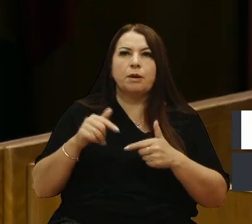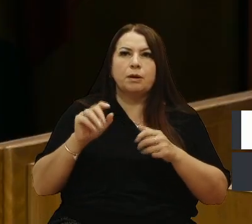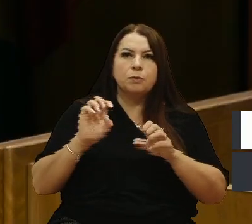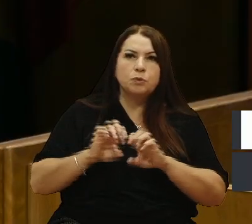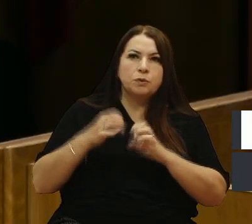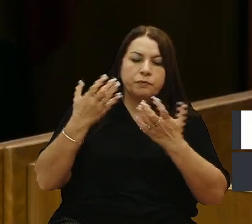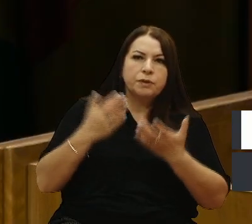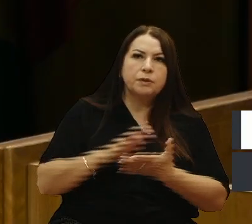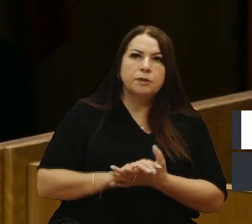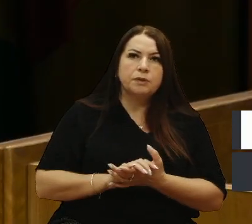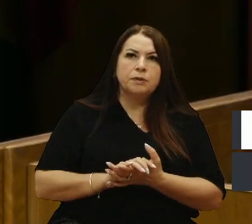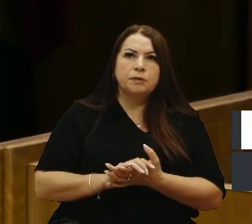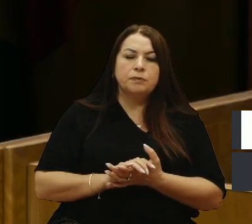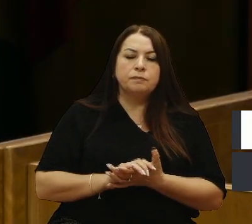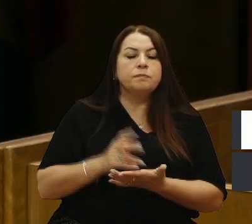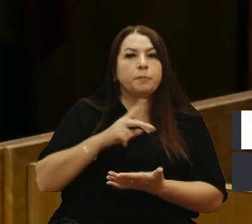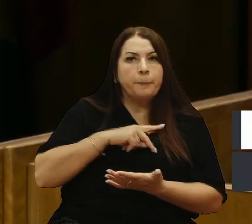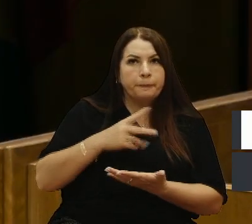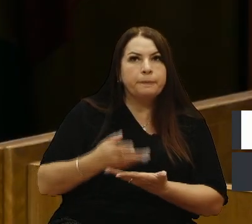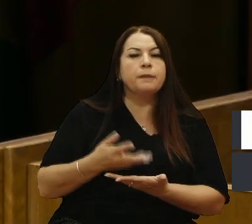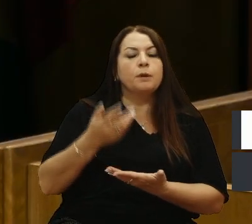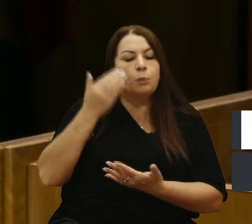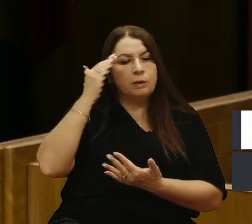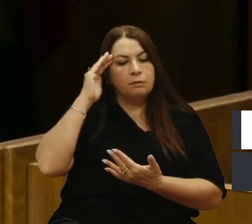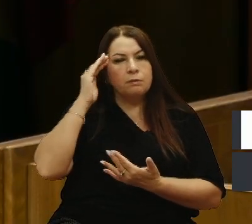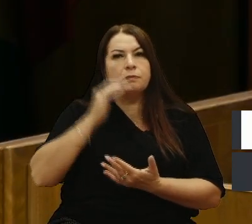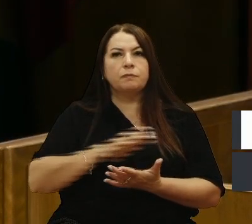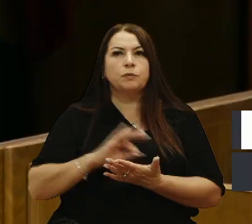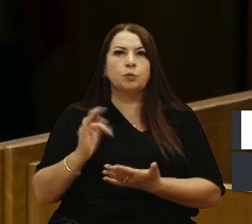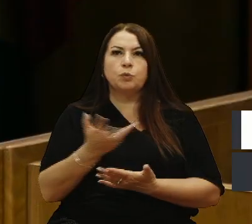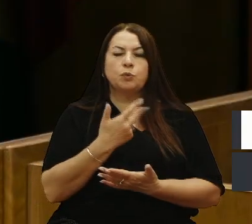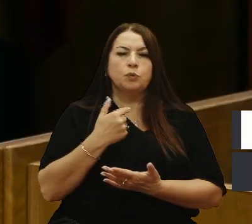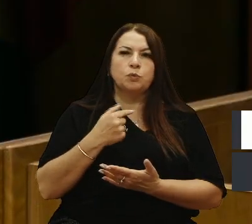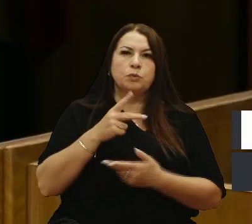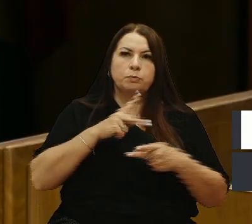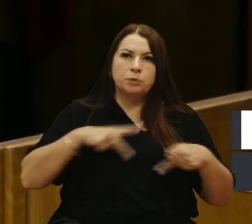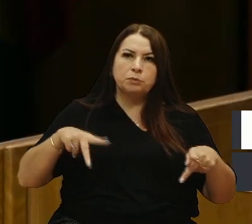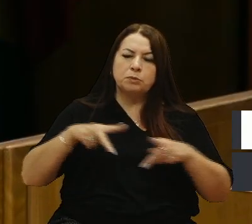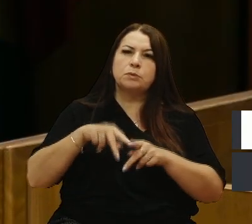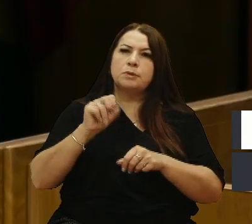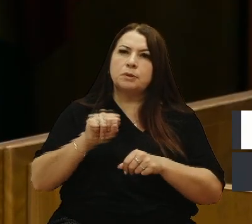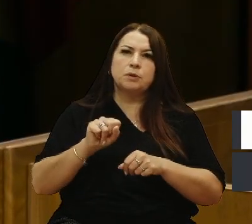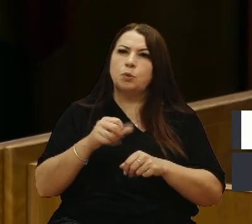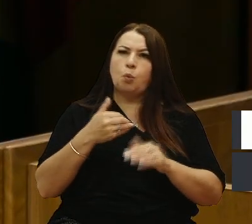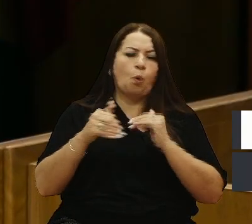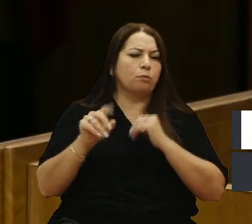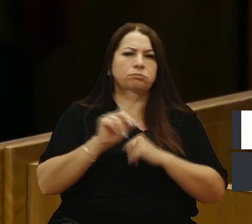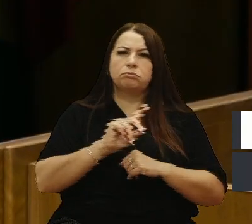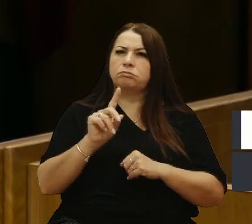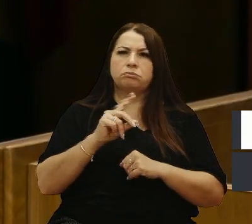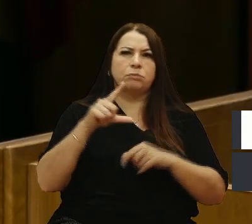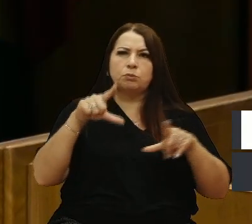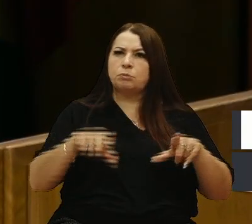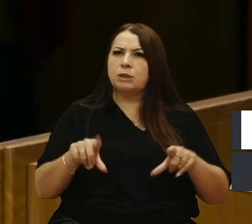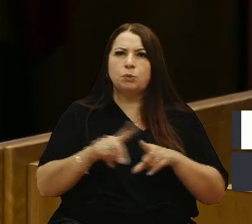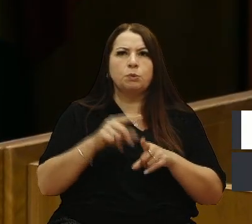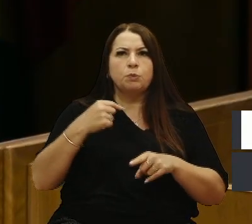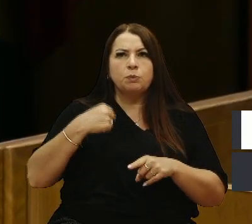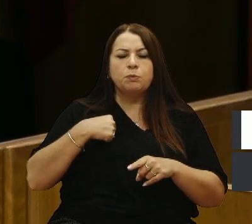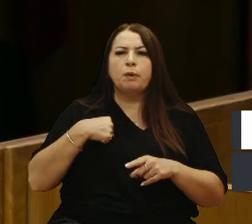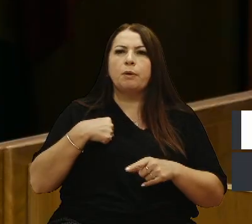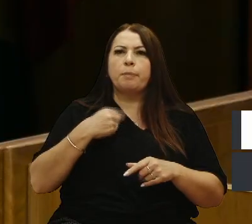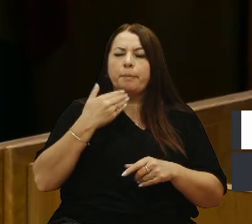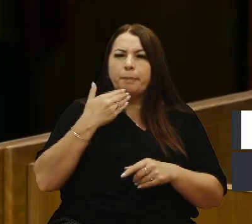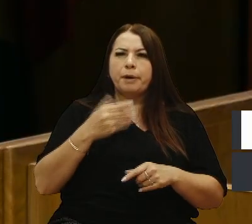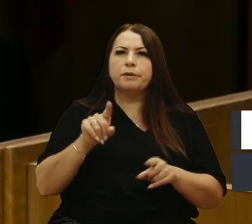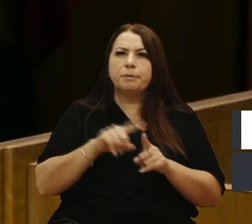eventos, presidente, eu entendo que todos os públicos, sim, não sou contra ninguém ter seu espaço, assim como eu pleiteio